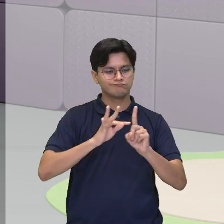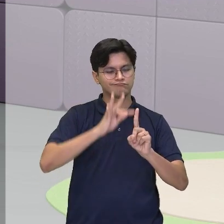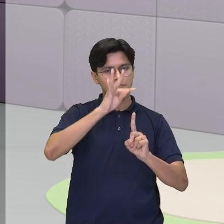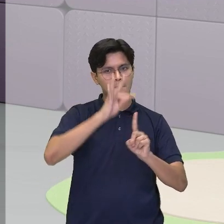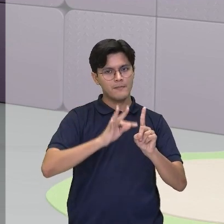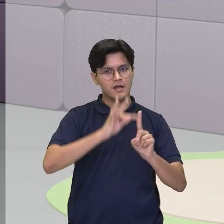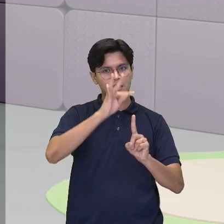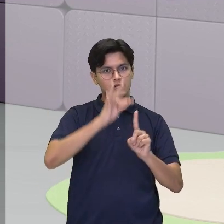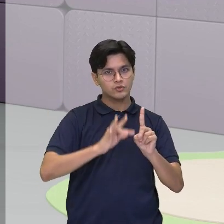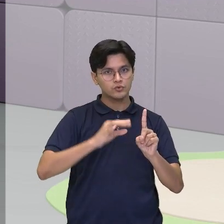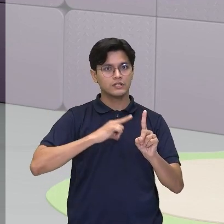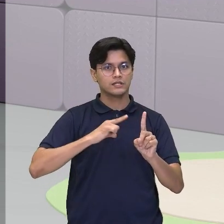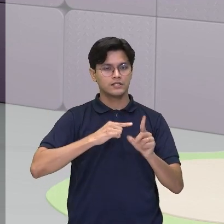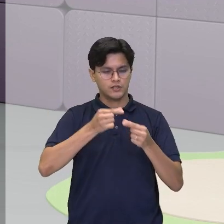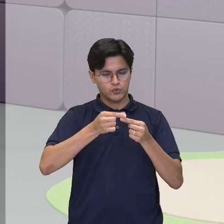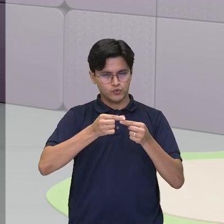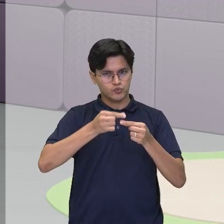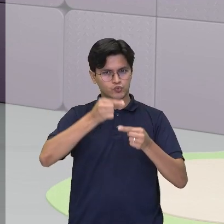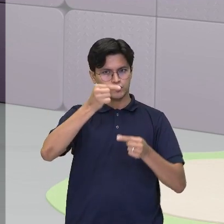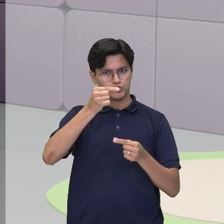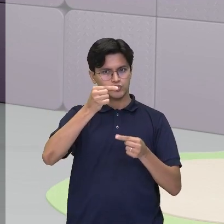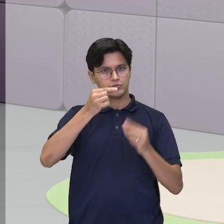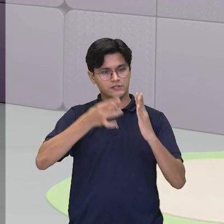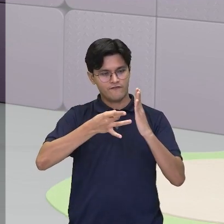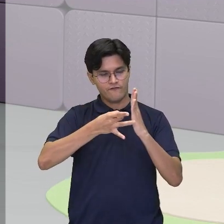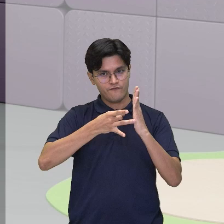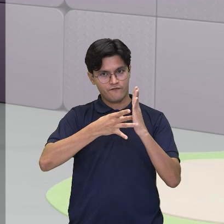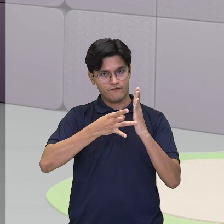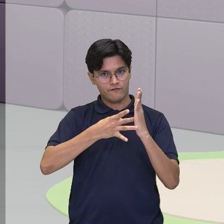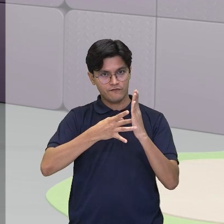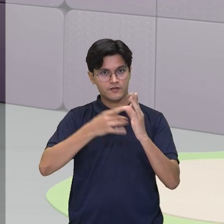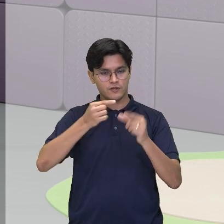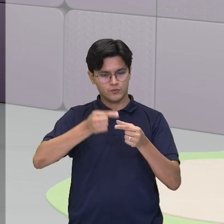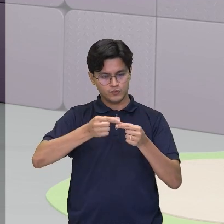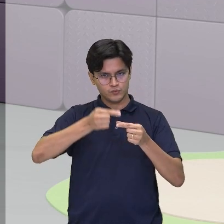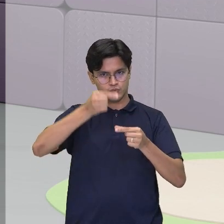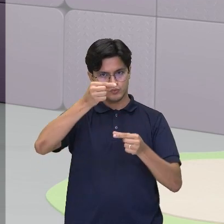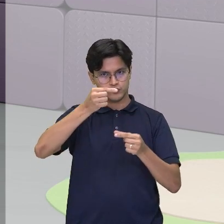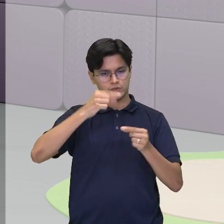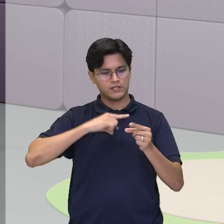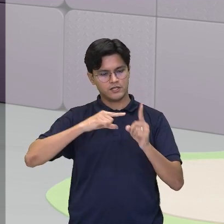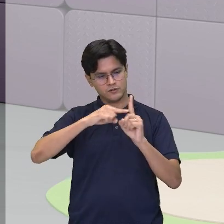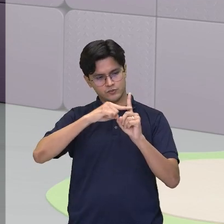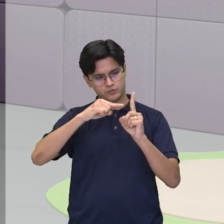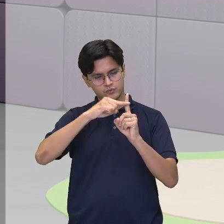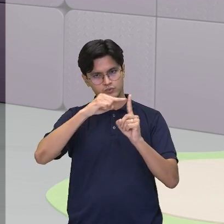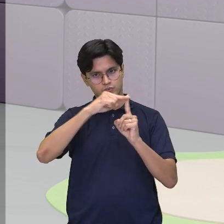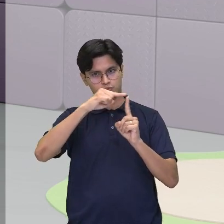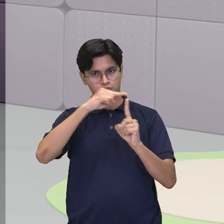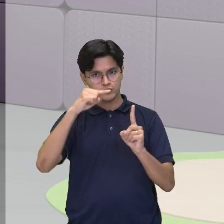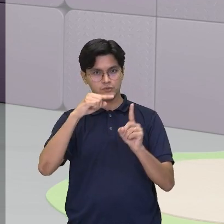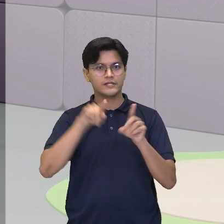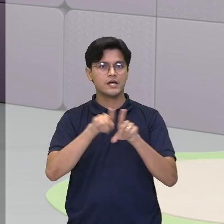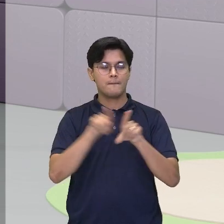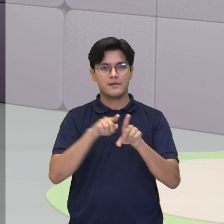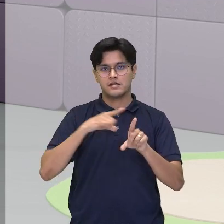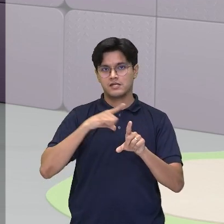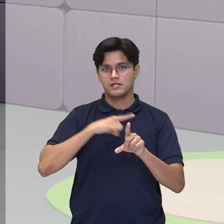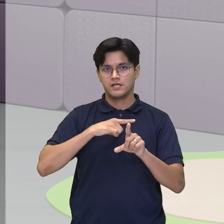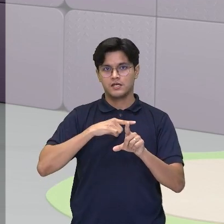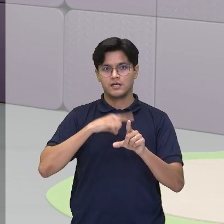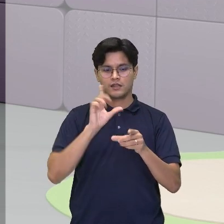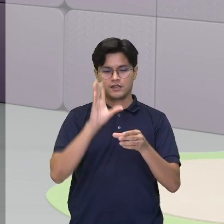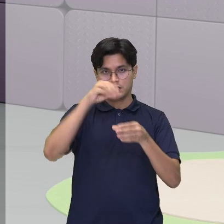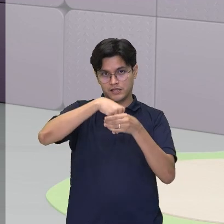fino, né, de vidro graduado, e que contém um bulbo cheio de mercúrio, certo?